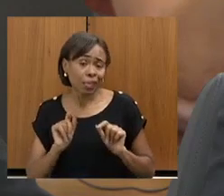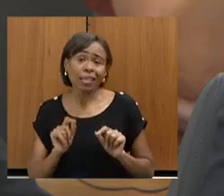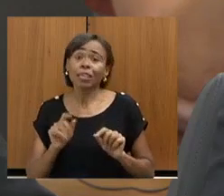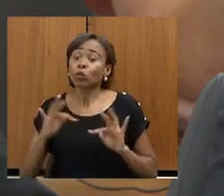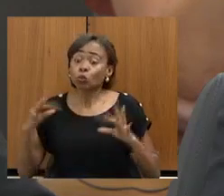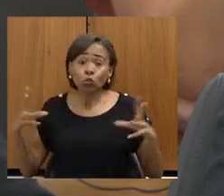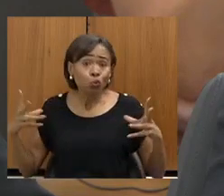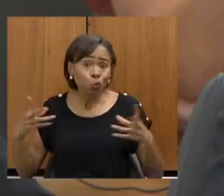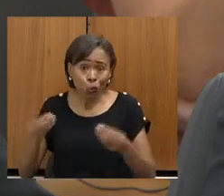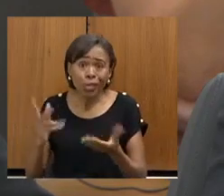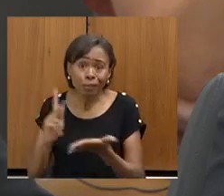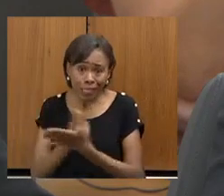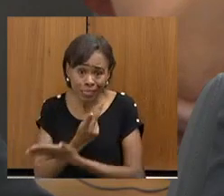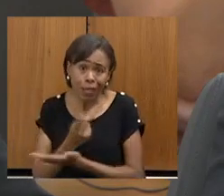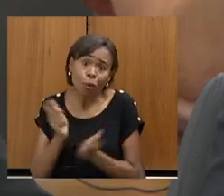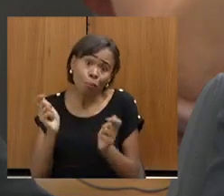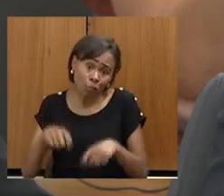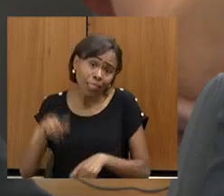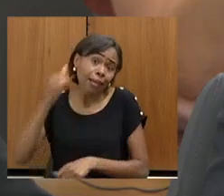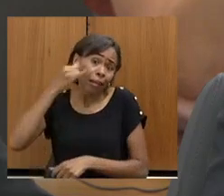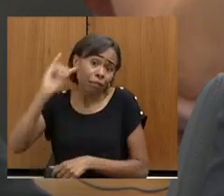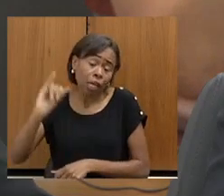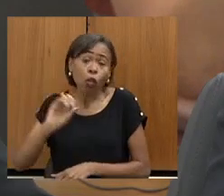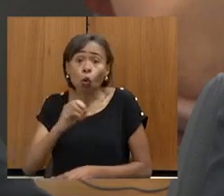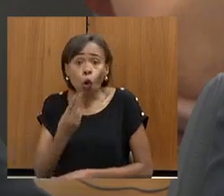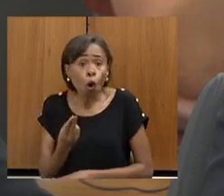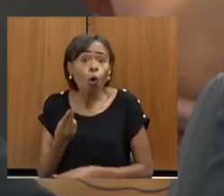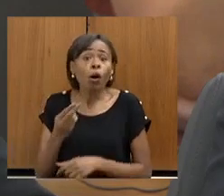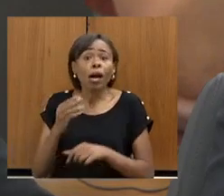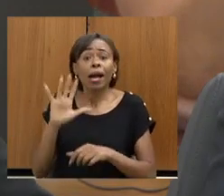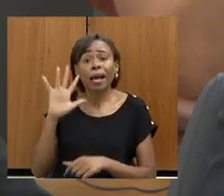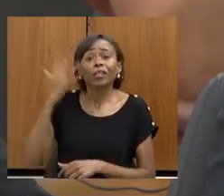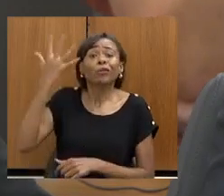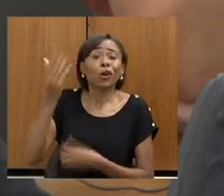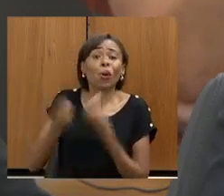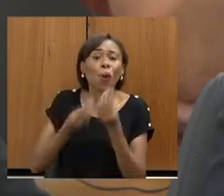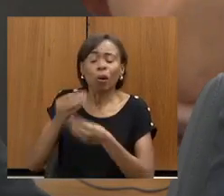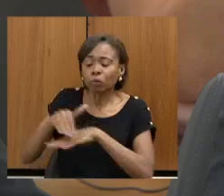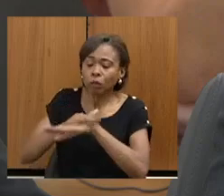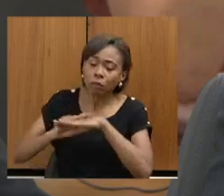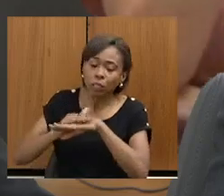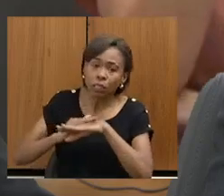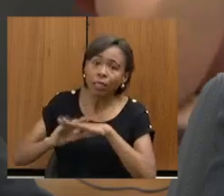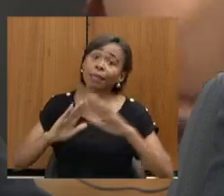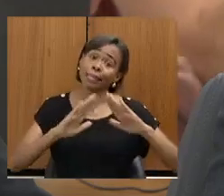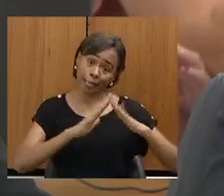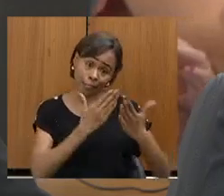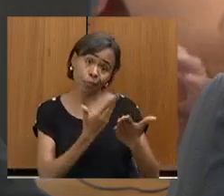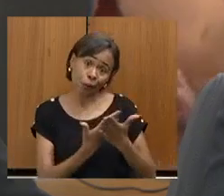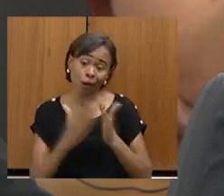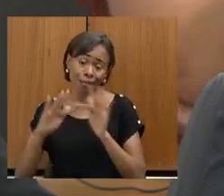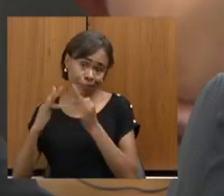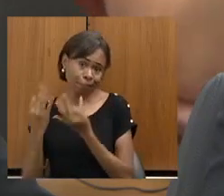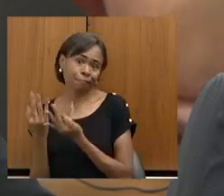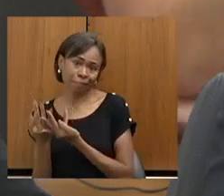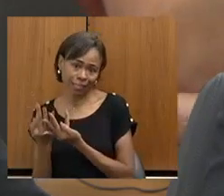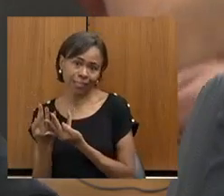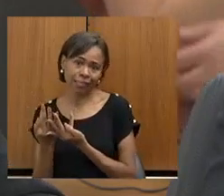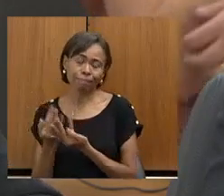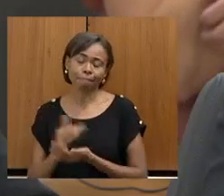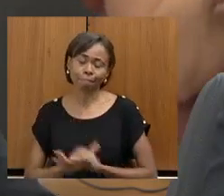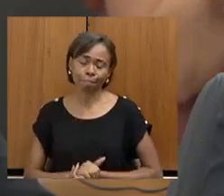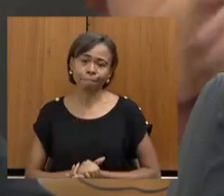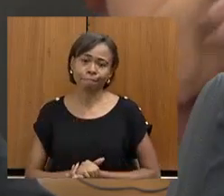evitado ou até mesmo resolvido com um diálogo aberto e acolhedor entre escola e família, e